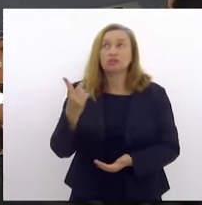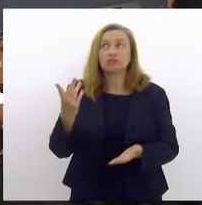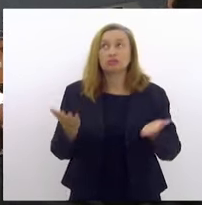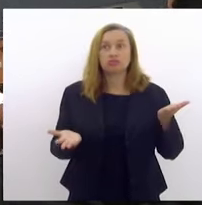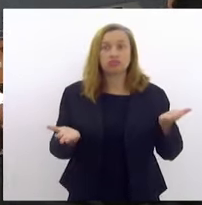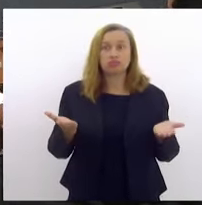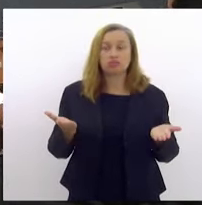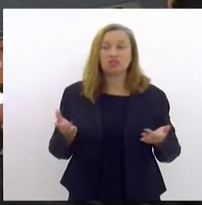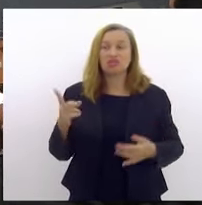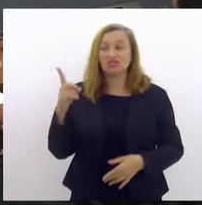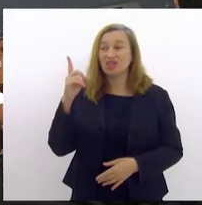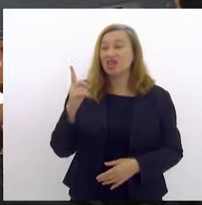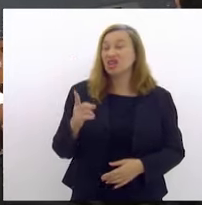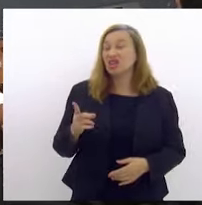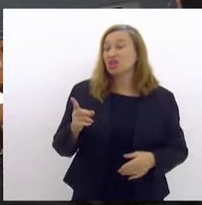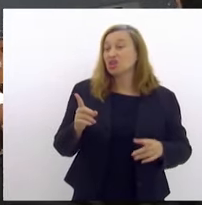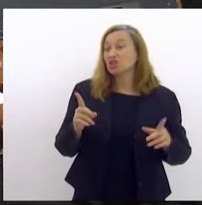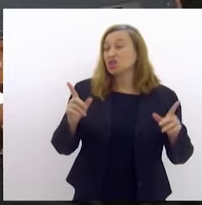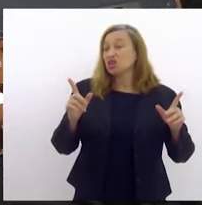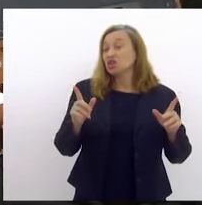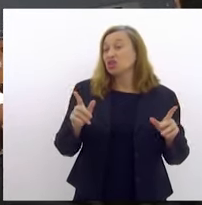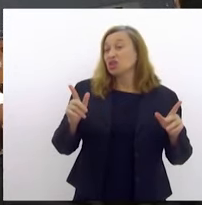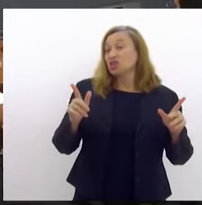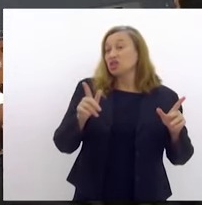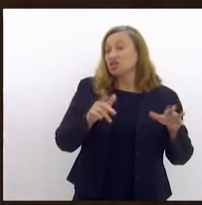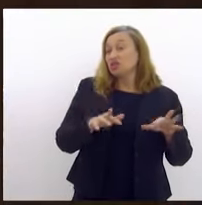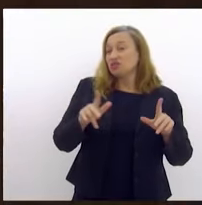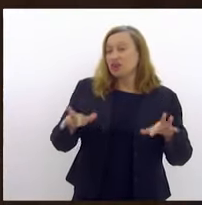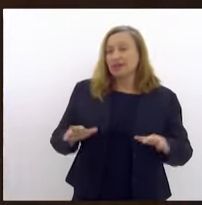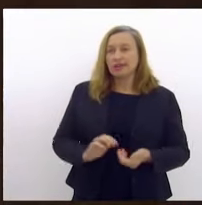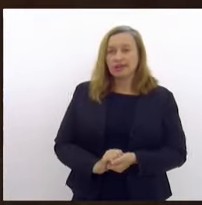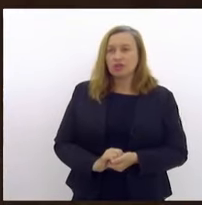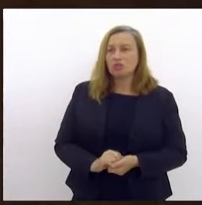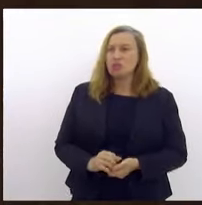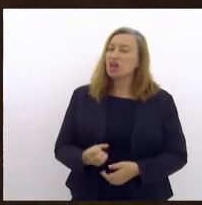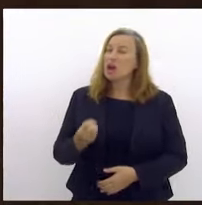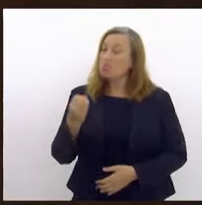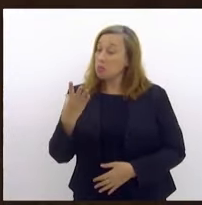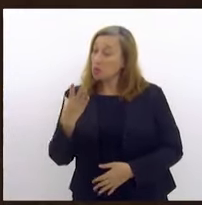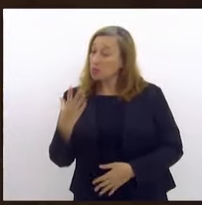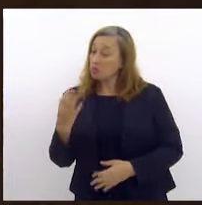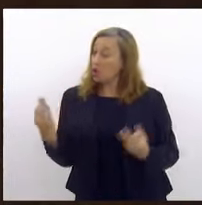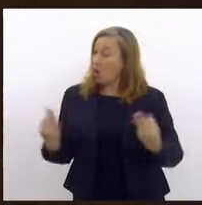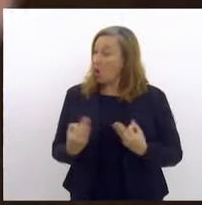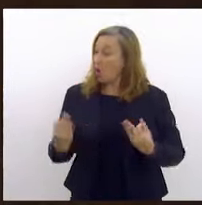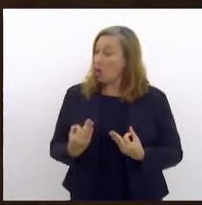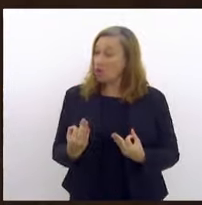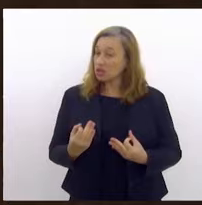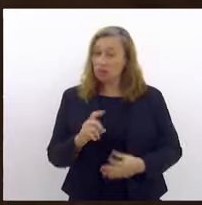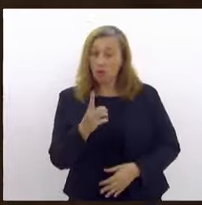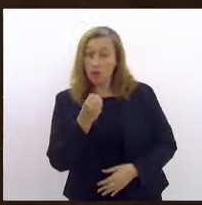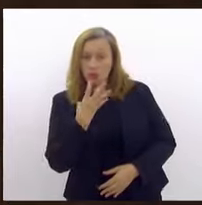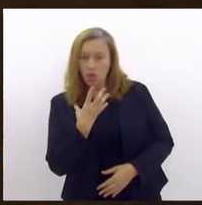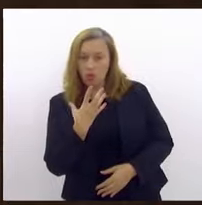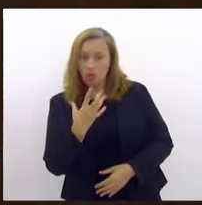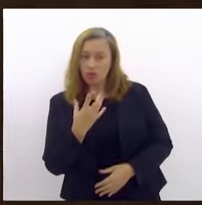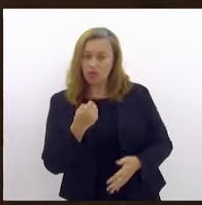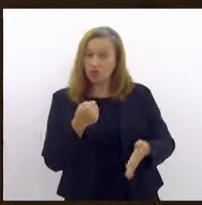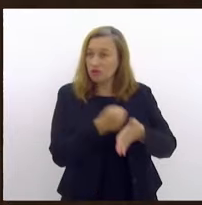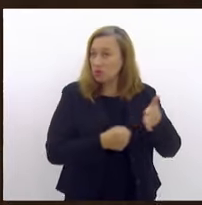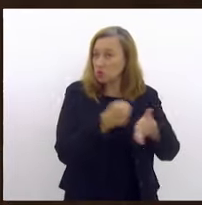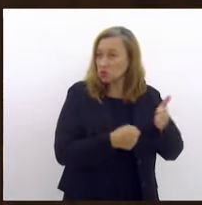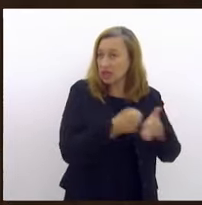duas medidas. O que lhe convém está ótimo, o que não convém, briga, entra na justiça, vamos derrubar na justiça,